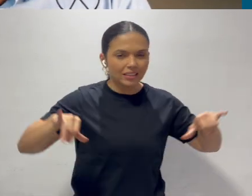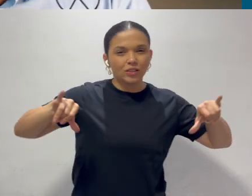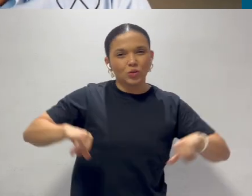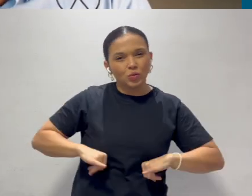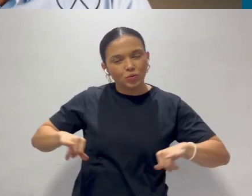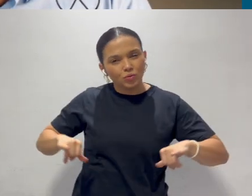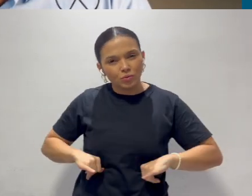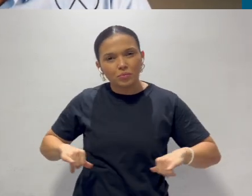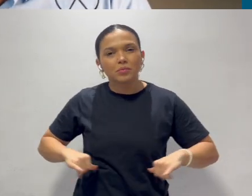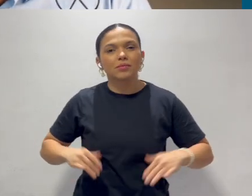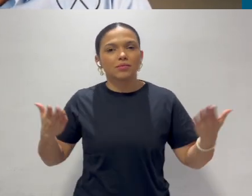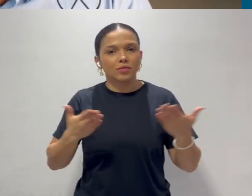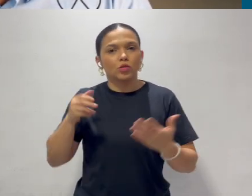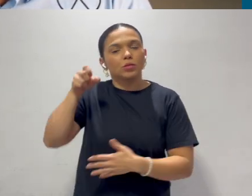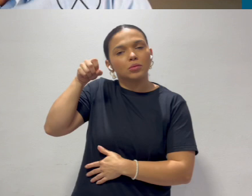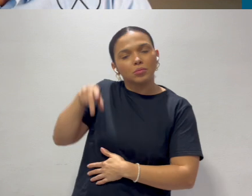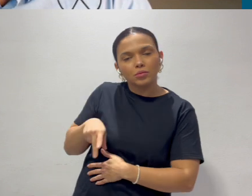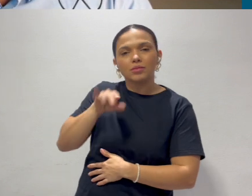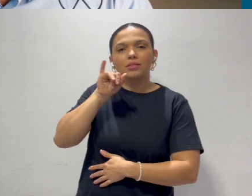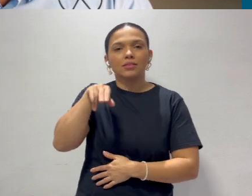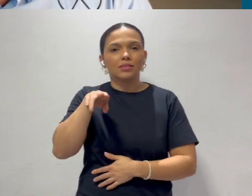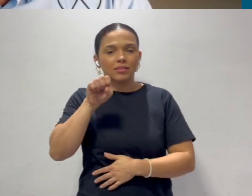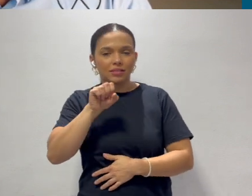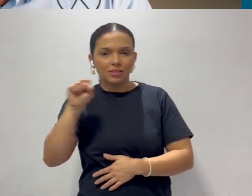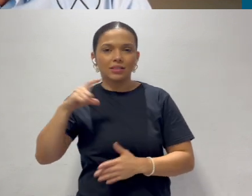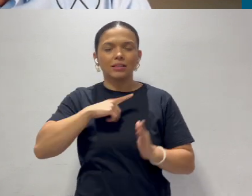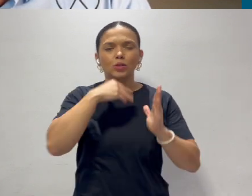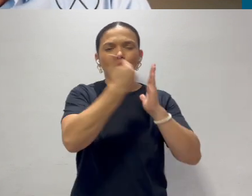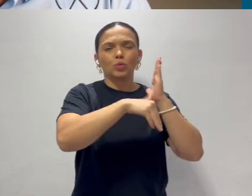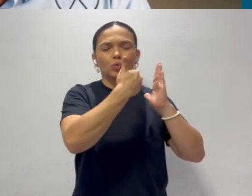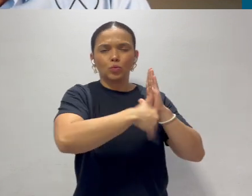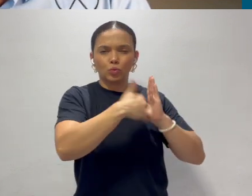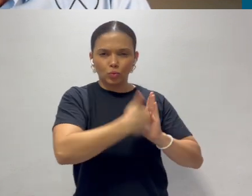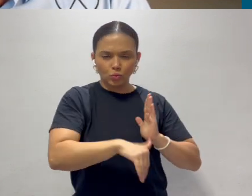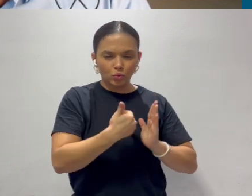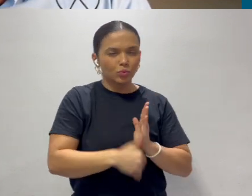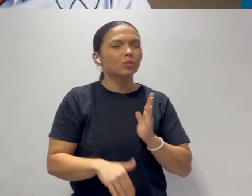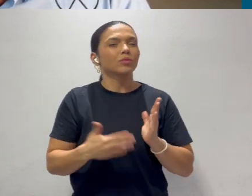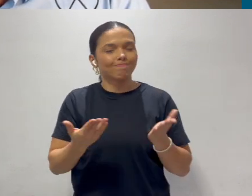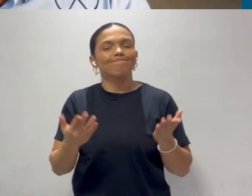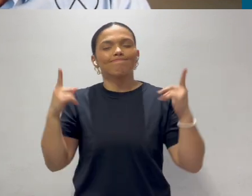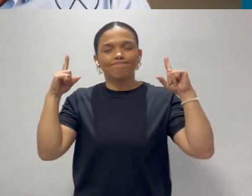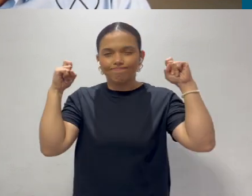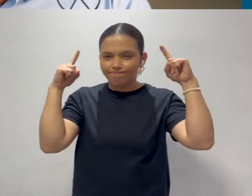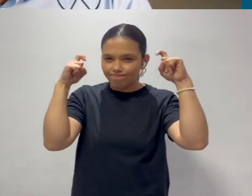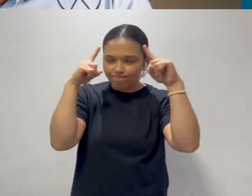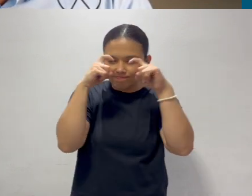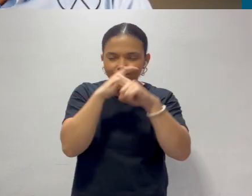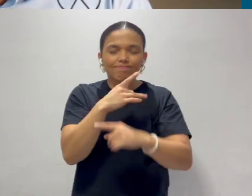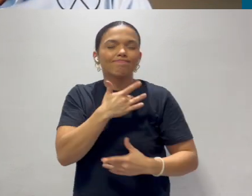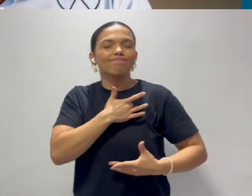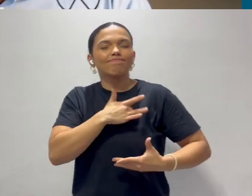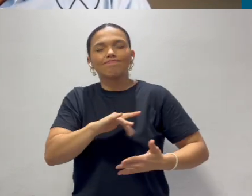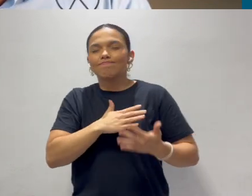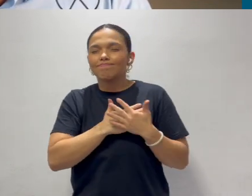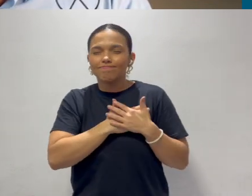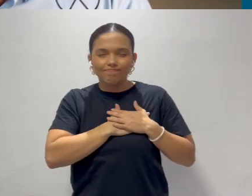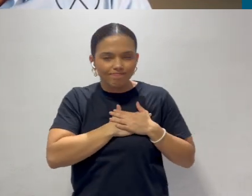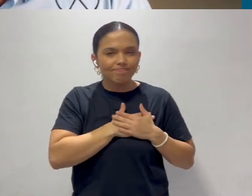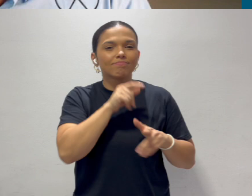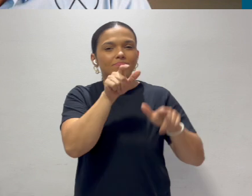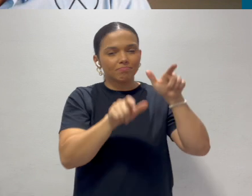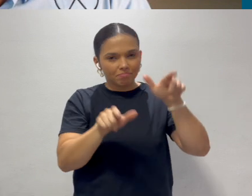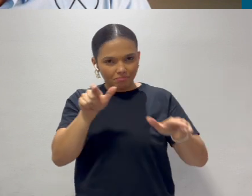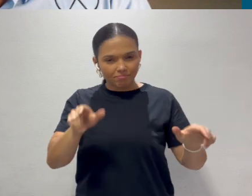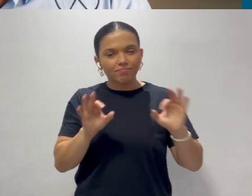aposentadas pelo INSS com essa questão dos descontos indevidos, não é? Que pesadelo, que pena